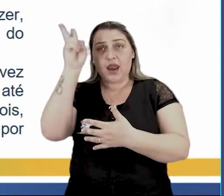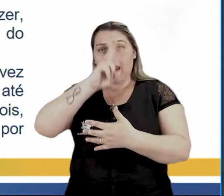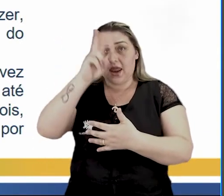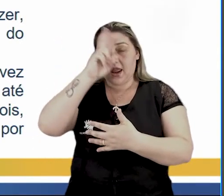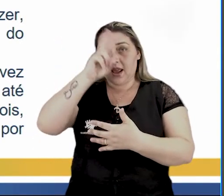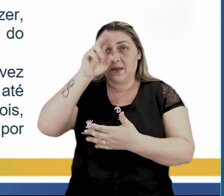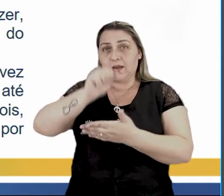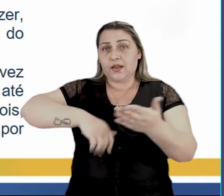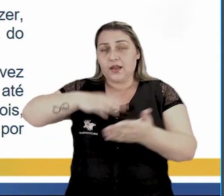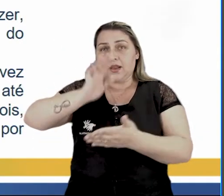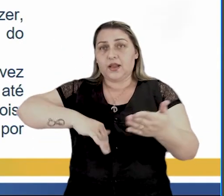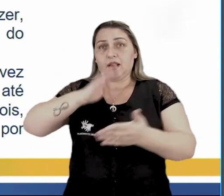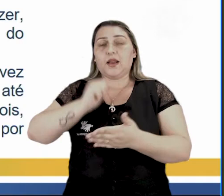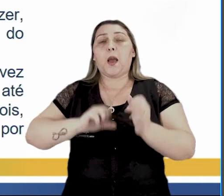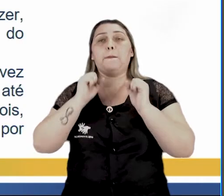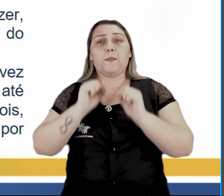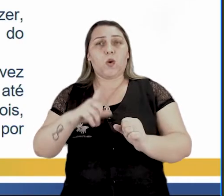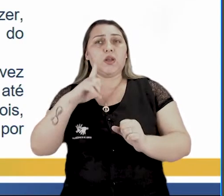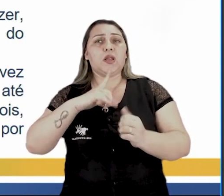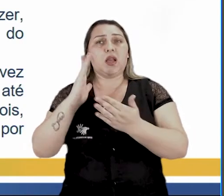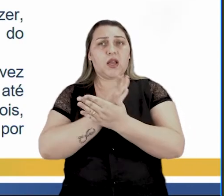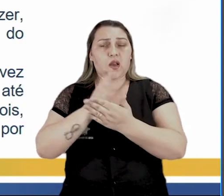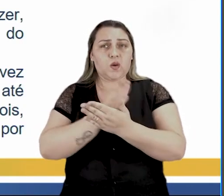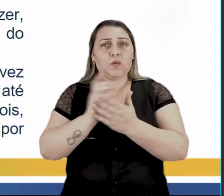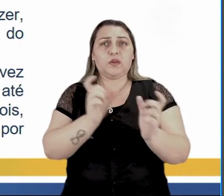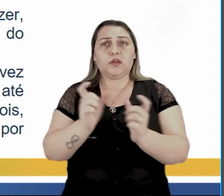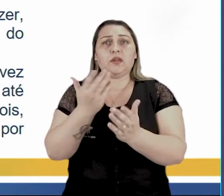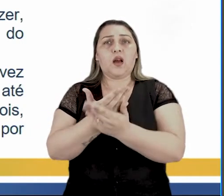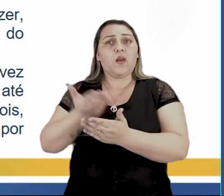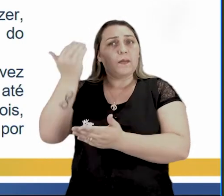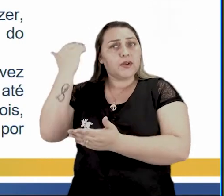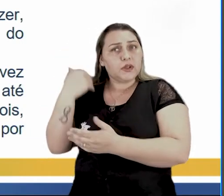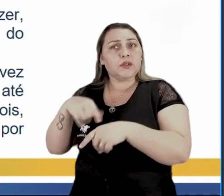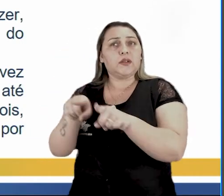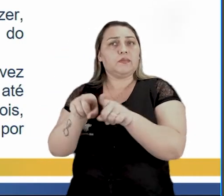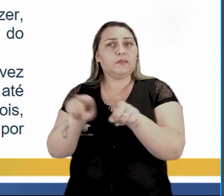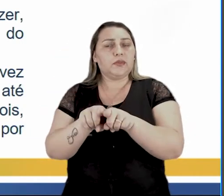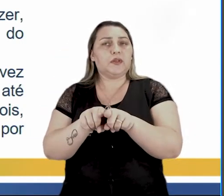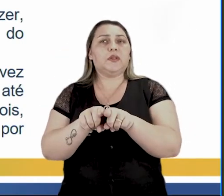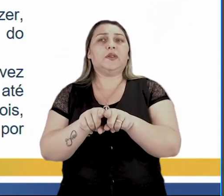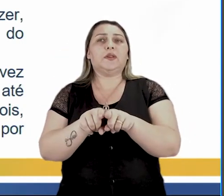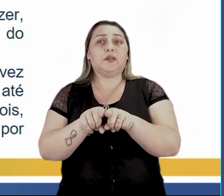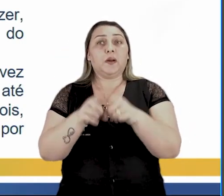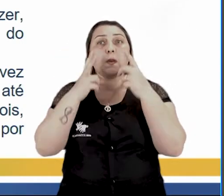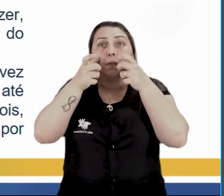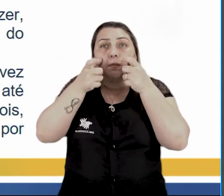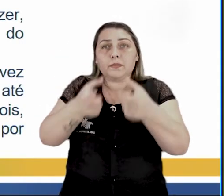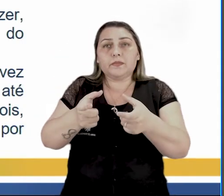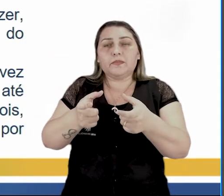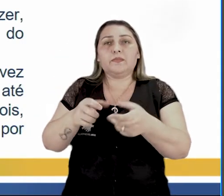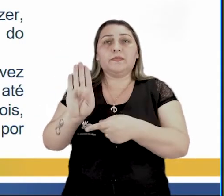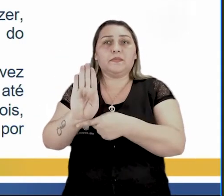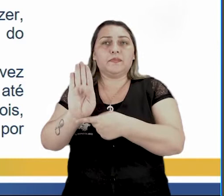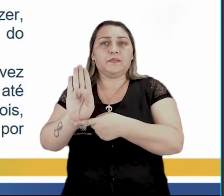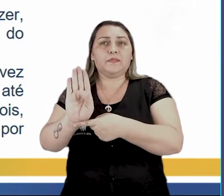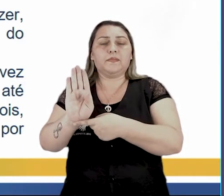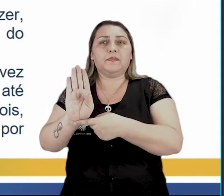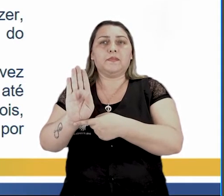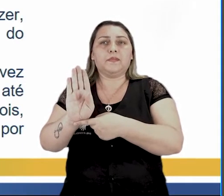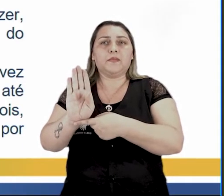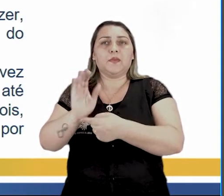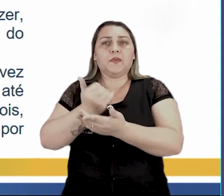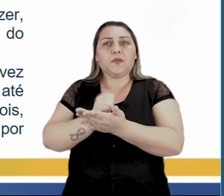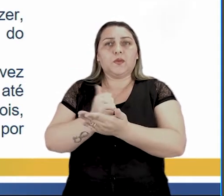que esse exercíciozinho, ele pode ter algumas partes da nossa aula anterior também. Então, tenham atenção. Alternativa B.